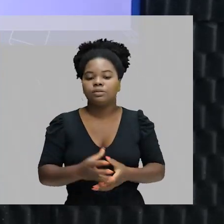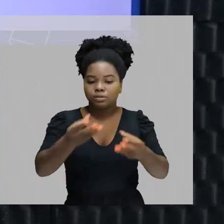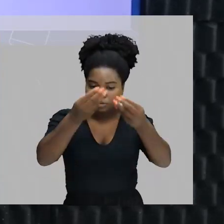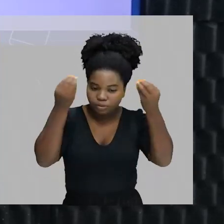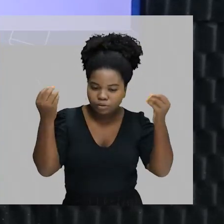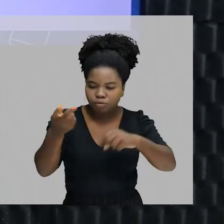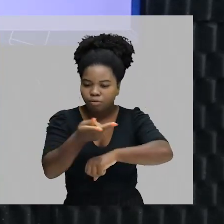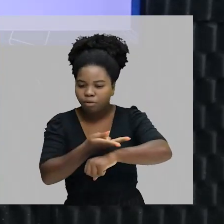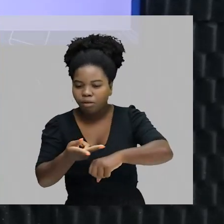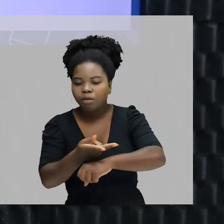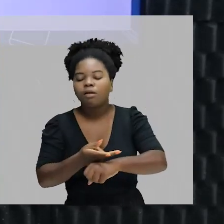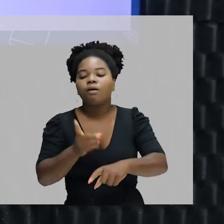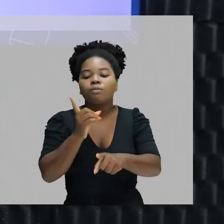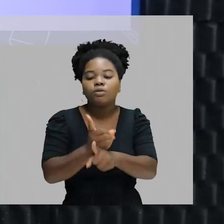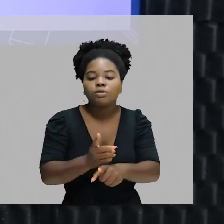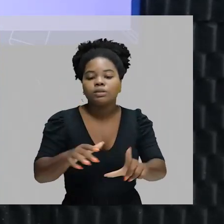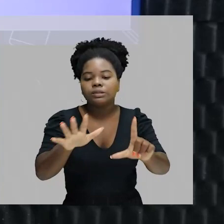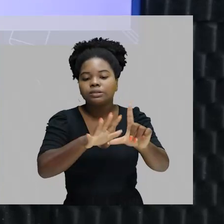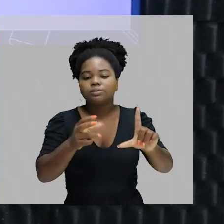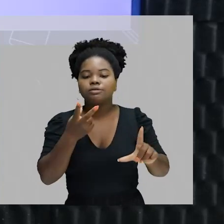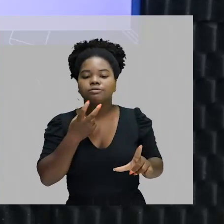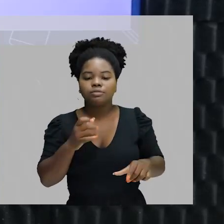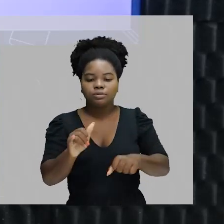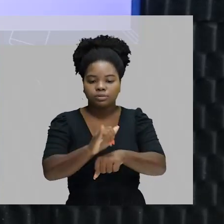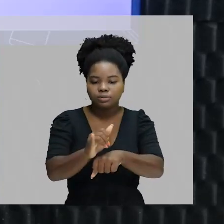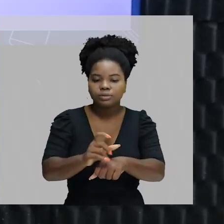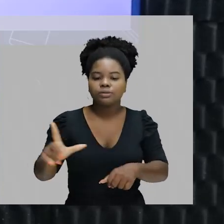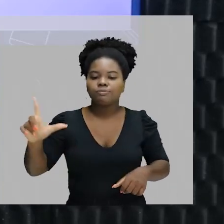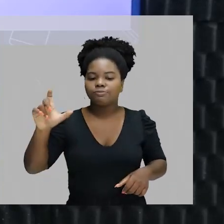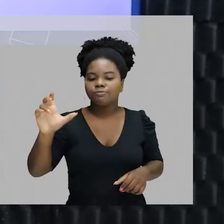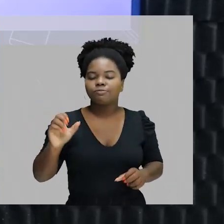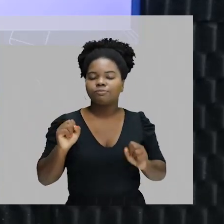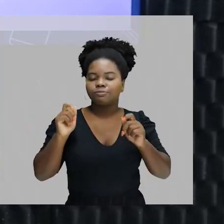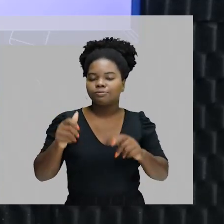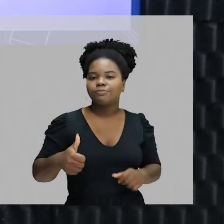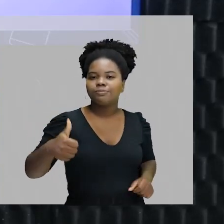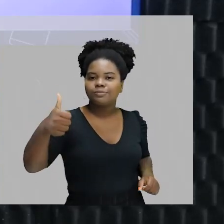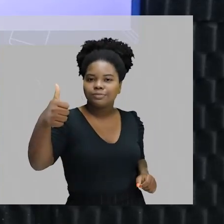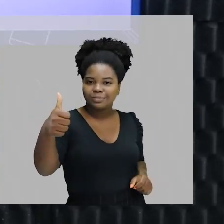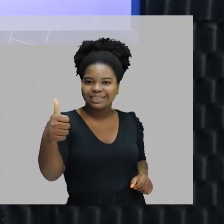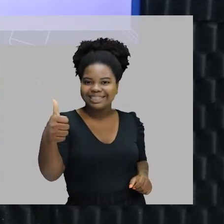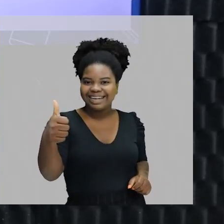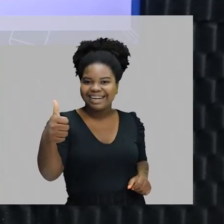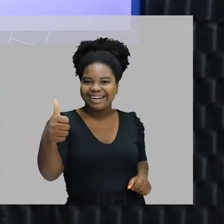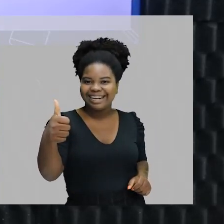nos procure na plataforma Gonçalves Dias, no YouTube e no Instagram. Valeu!